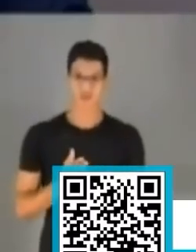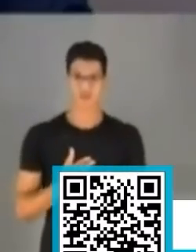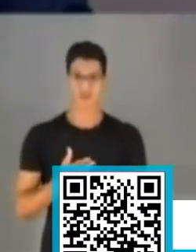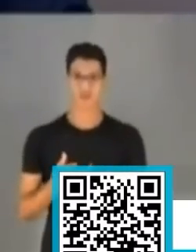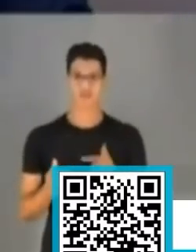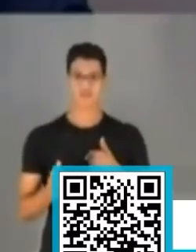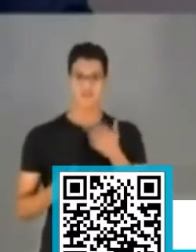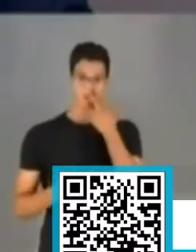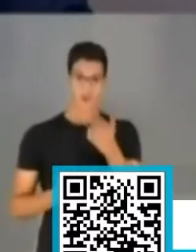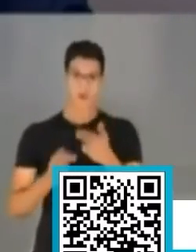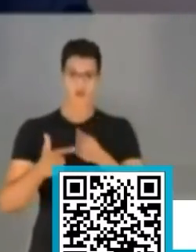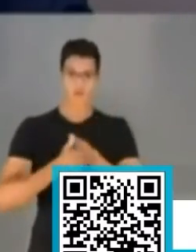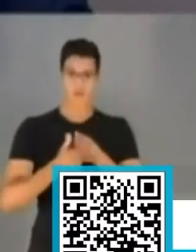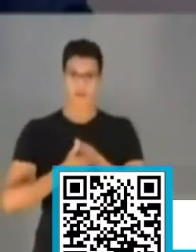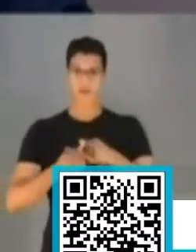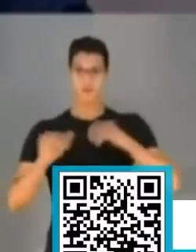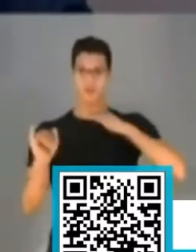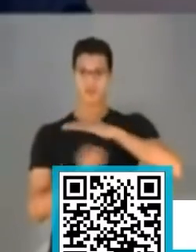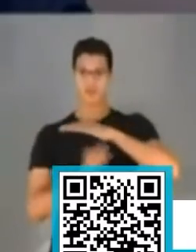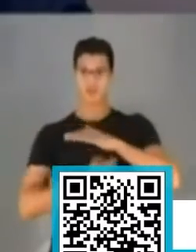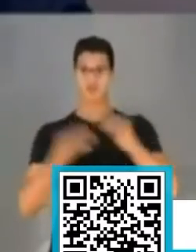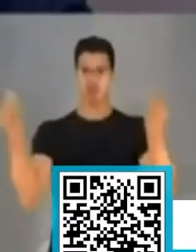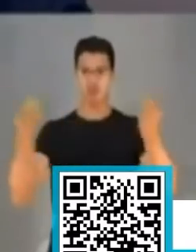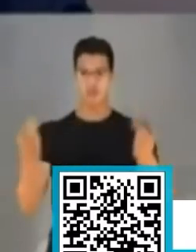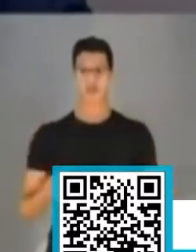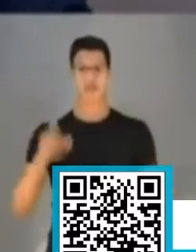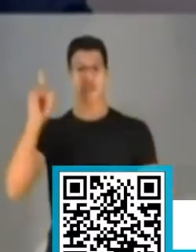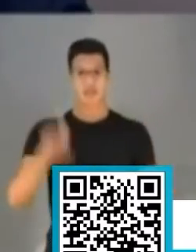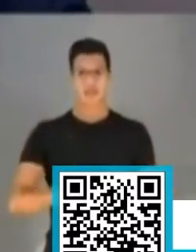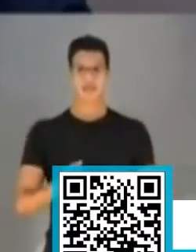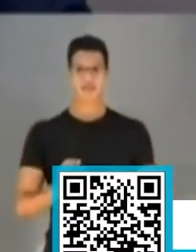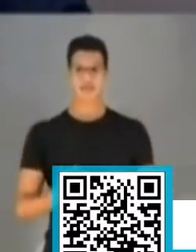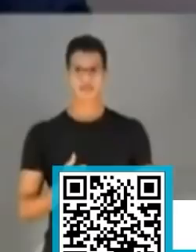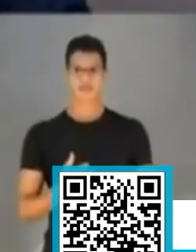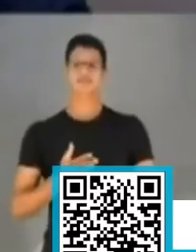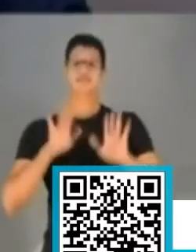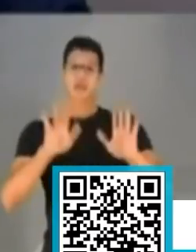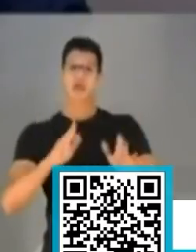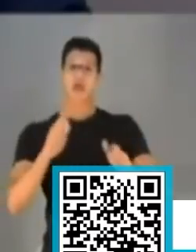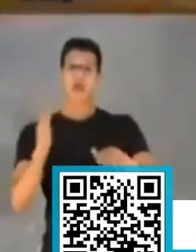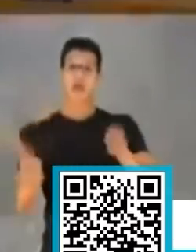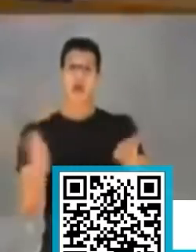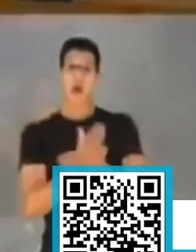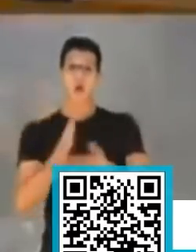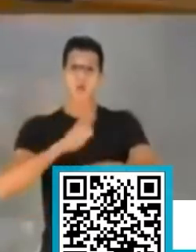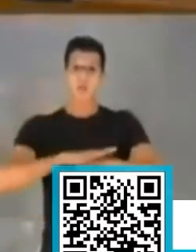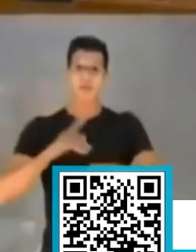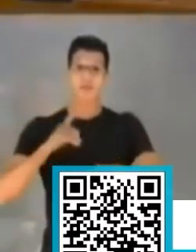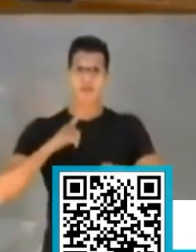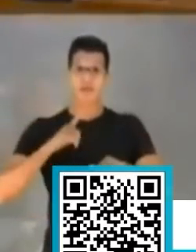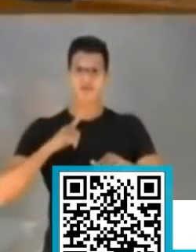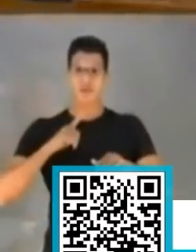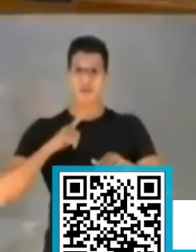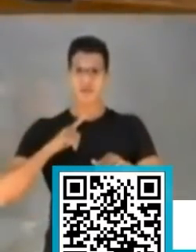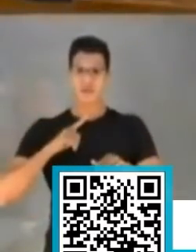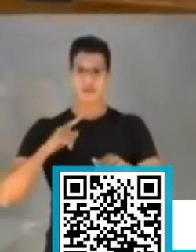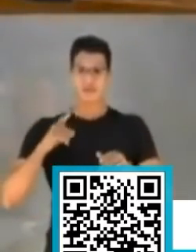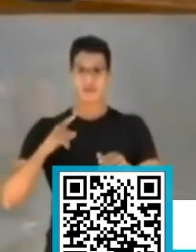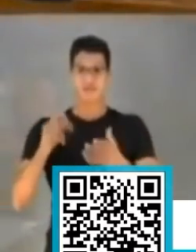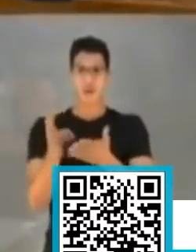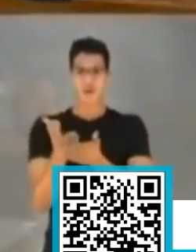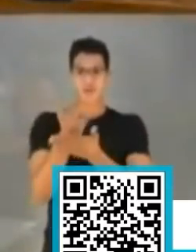Eu acho que o papel dessa instituição de excelência é em algum momento da história da Fiocruz teve um aparelho reprodutor masculino